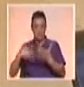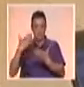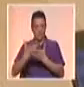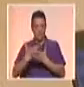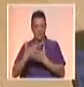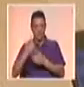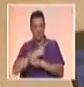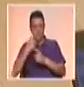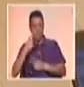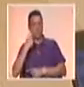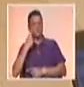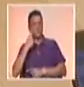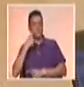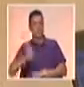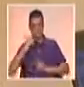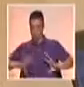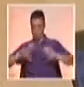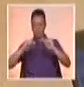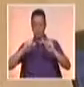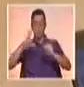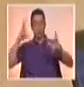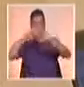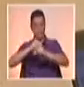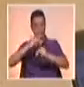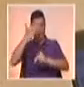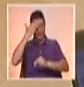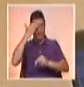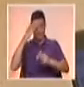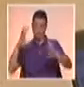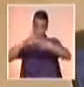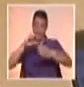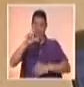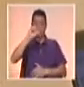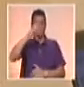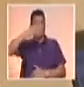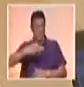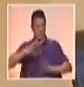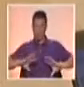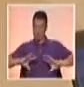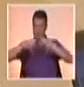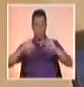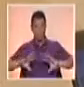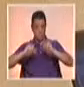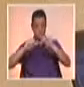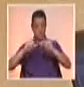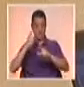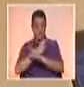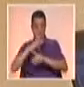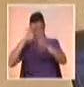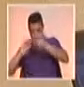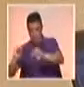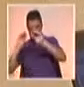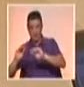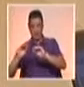melhorar o conhecimento e desenvolver novas competências relativamente à língua gestual. Claro, porque é uma língua sempre em evolução também, não é? Exige uma formação